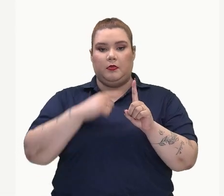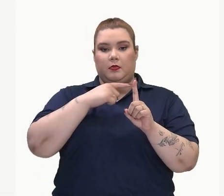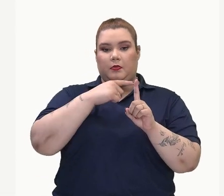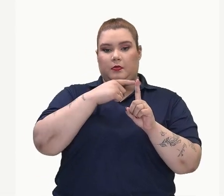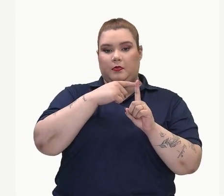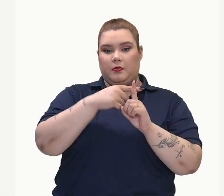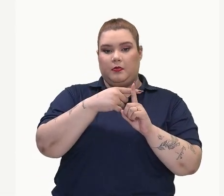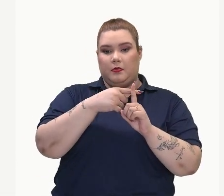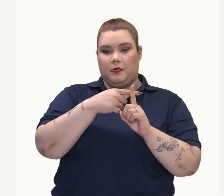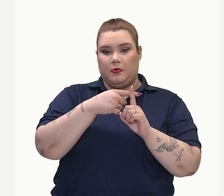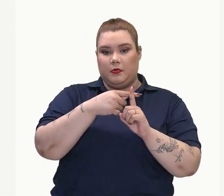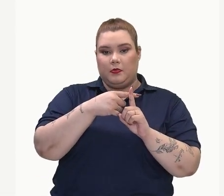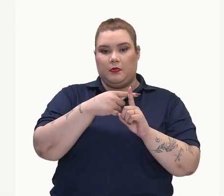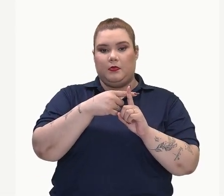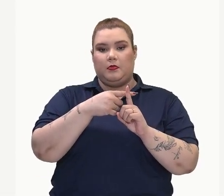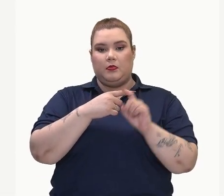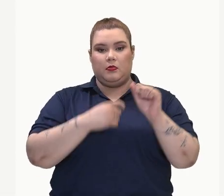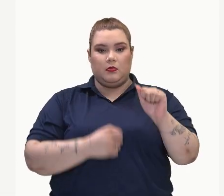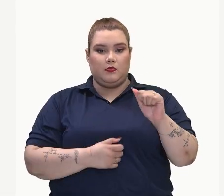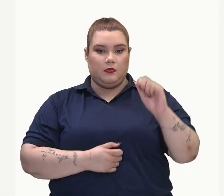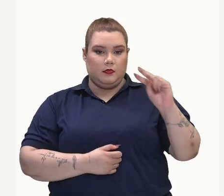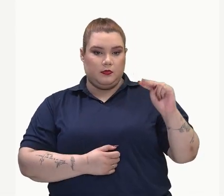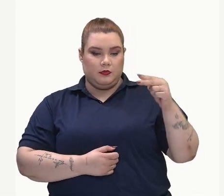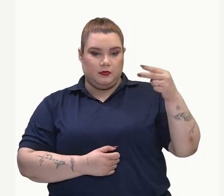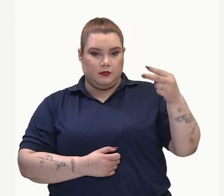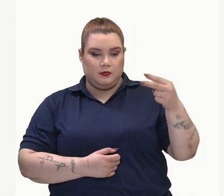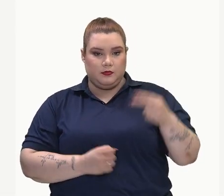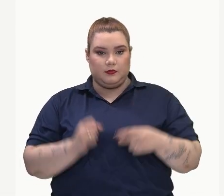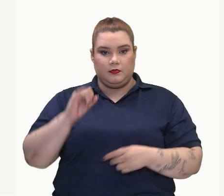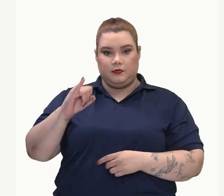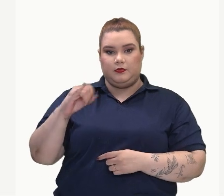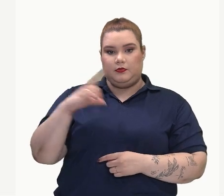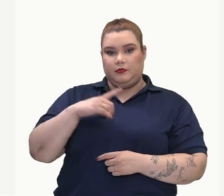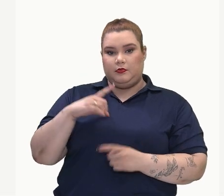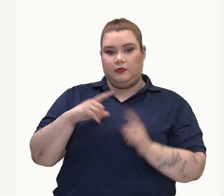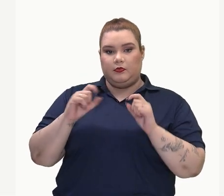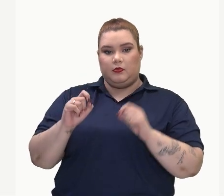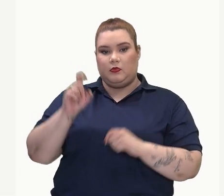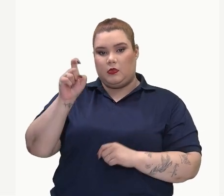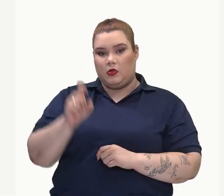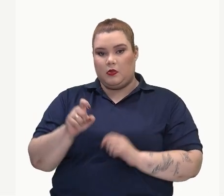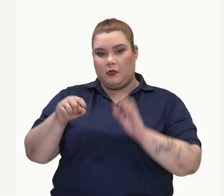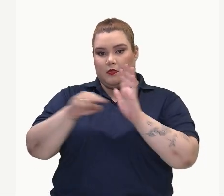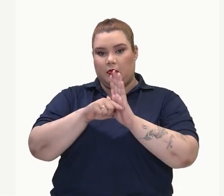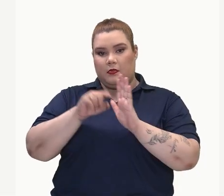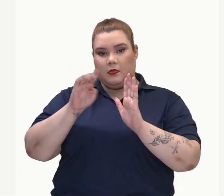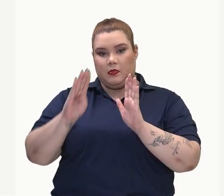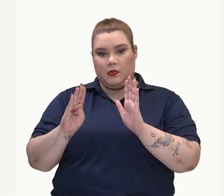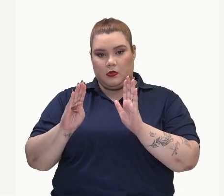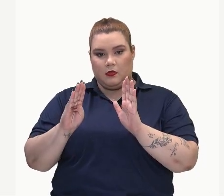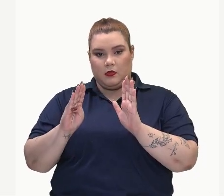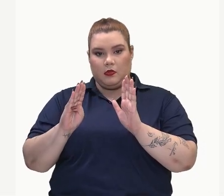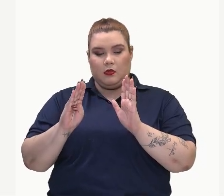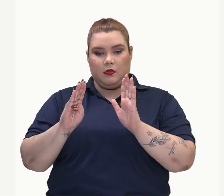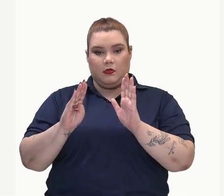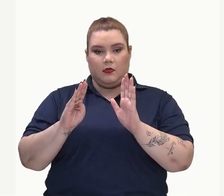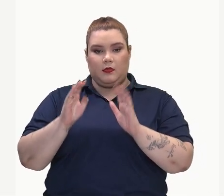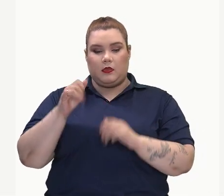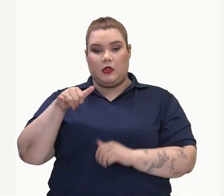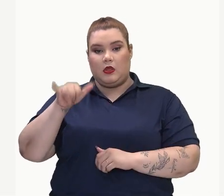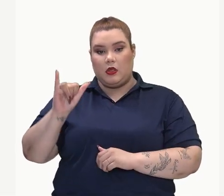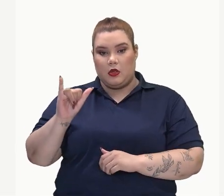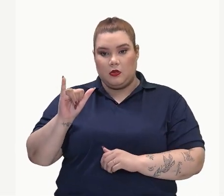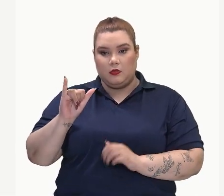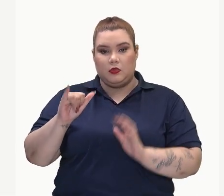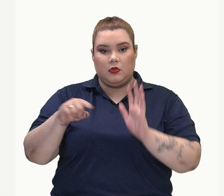mais a ao quadrado. Se eu tenho, continuando, x menos b, y menos